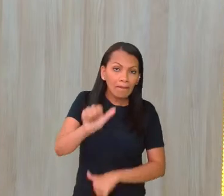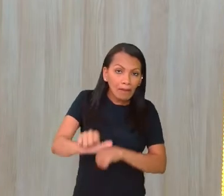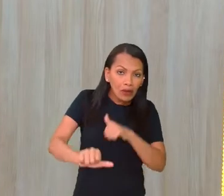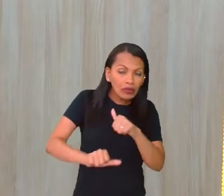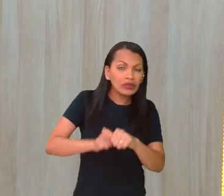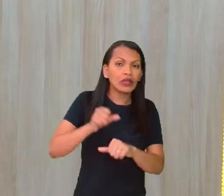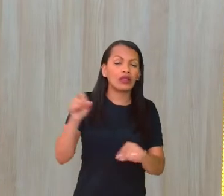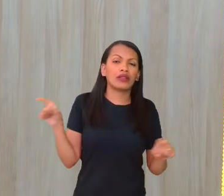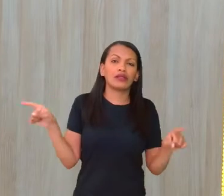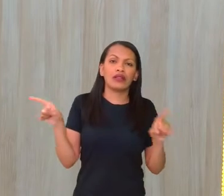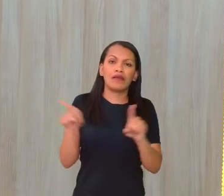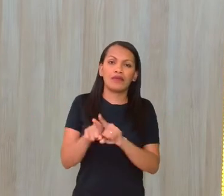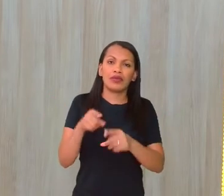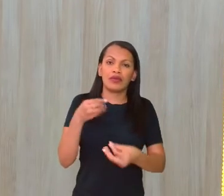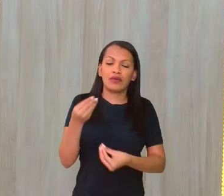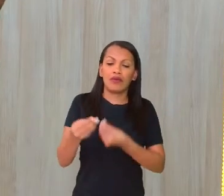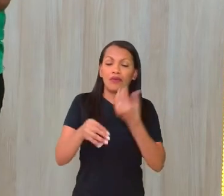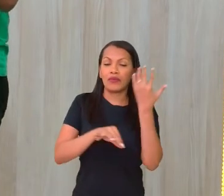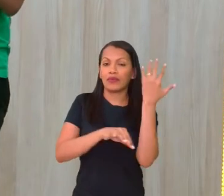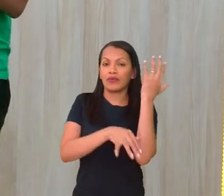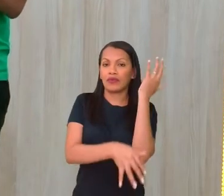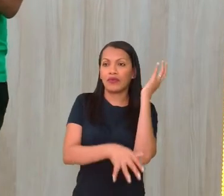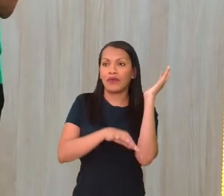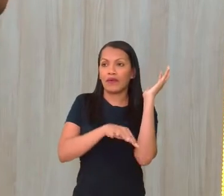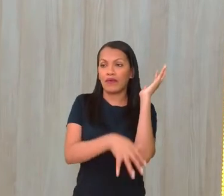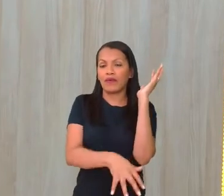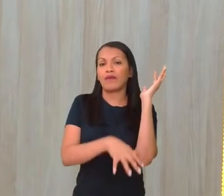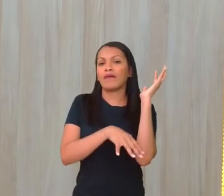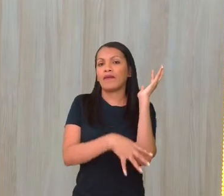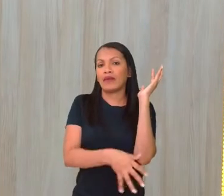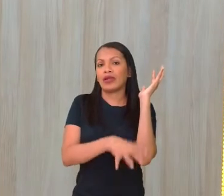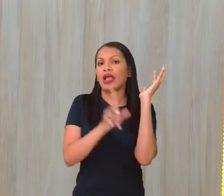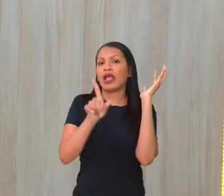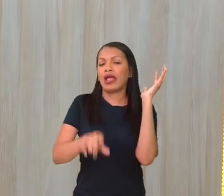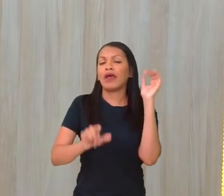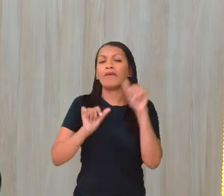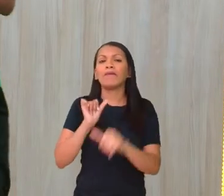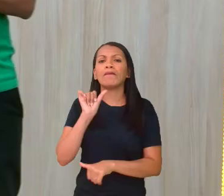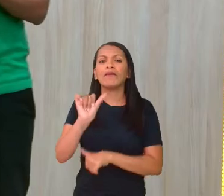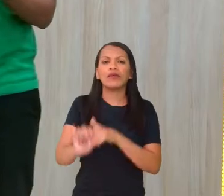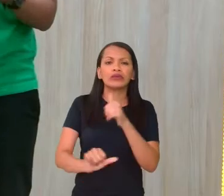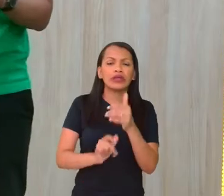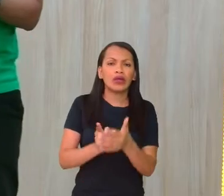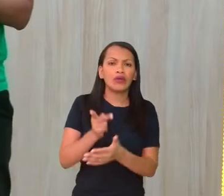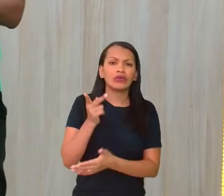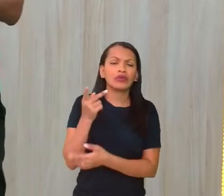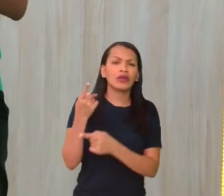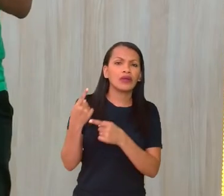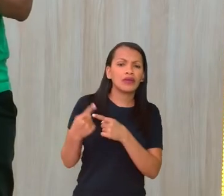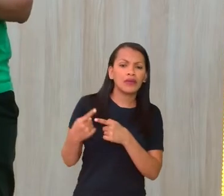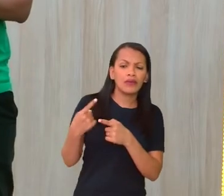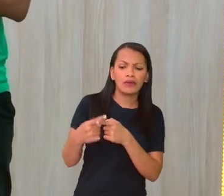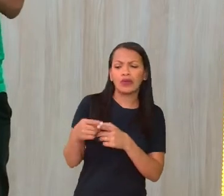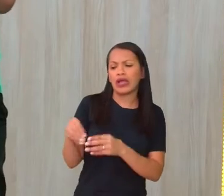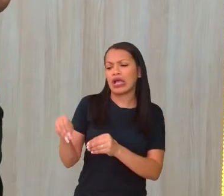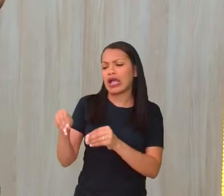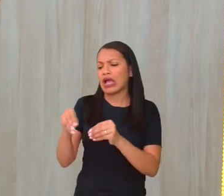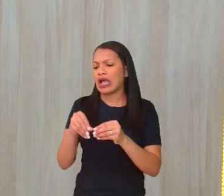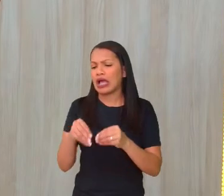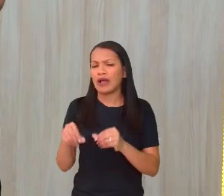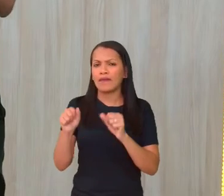no regime dos mangues, né? Então, essas mudanças elas vão acontecer porque as áreas vão ficar